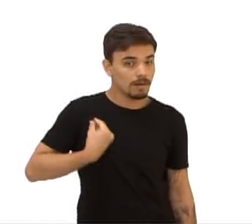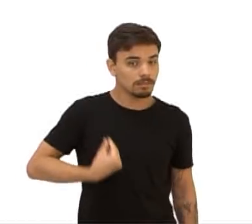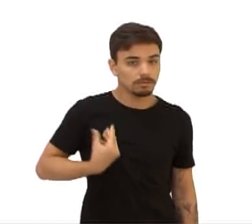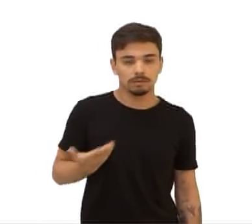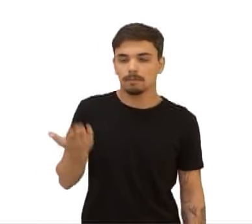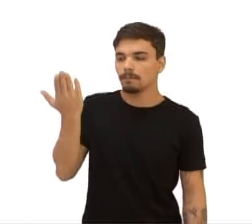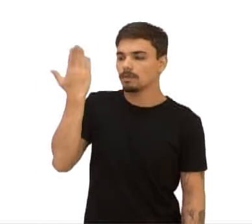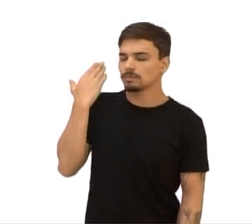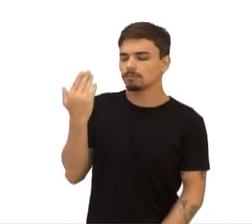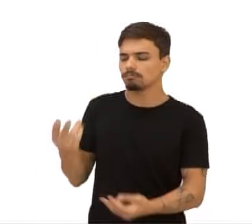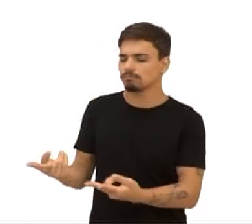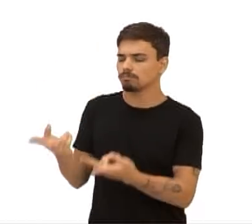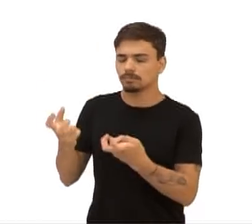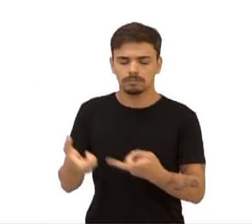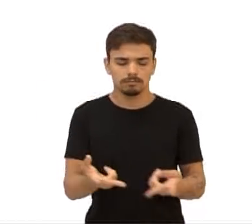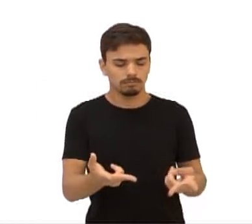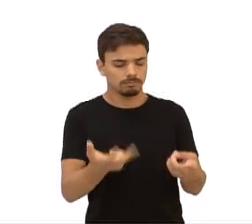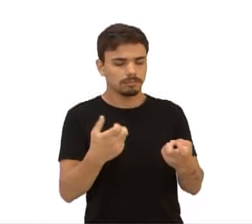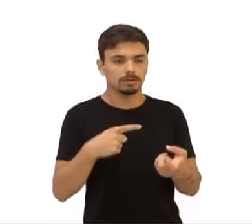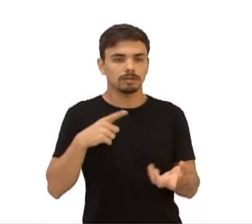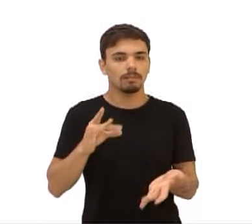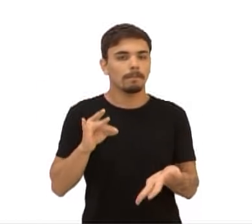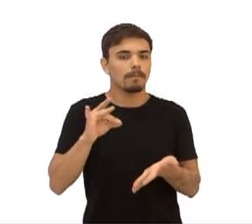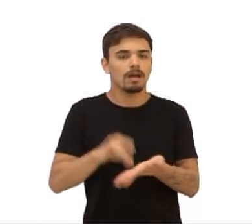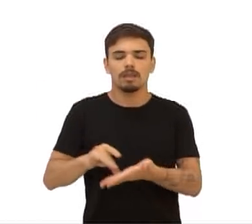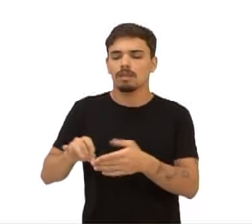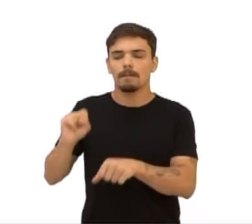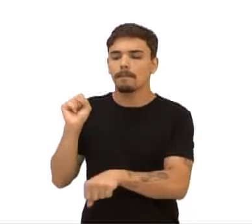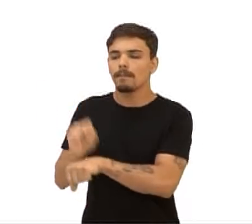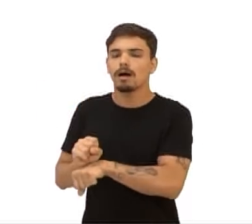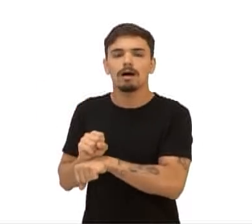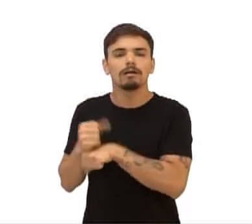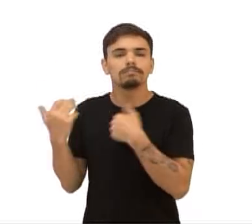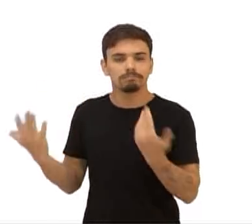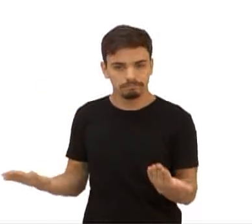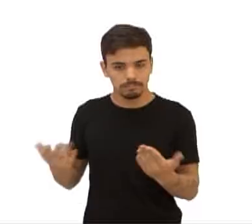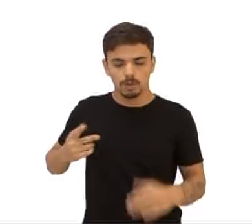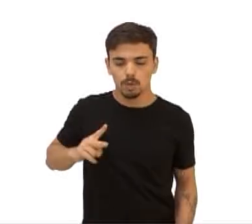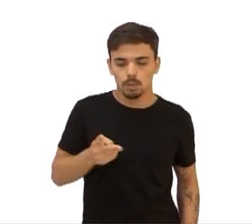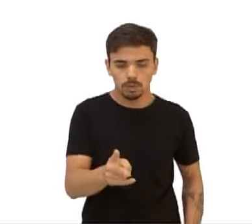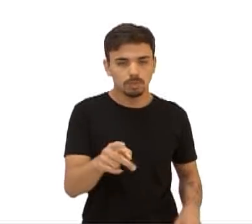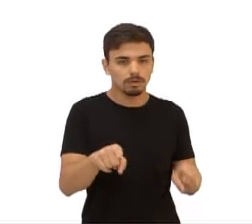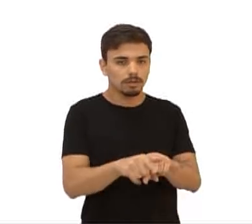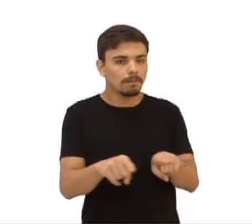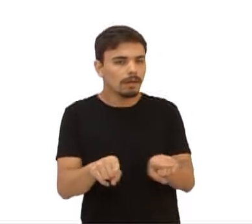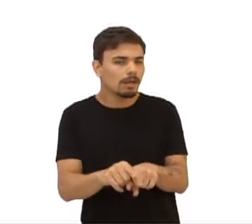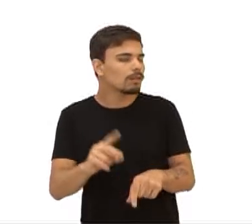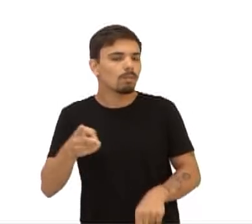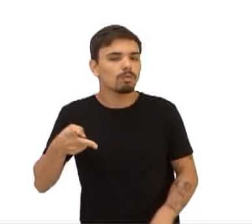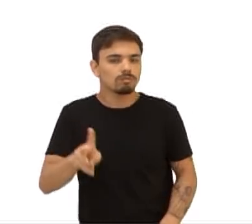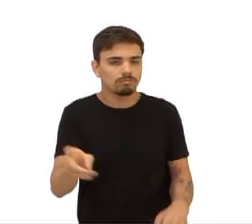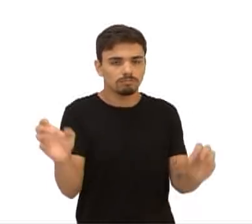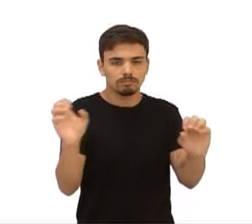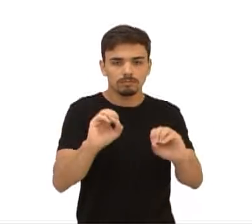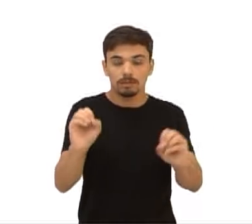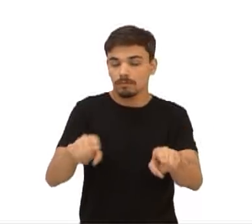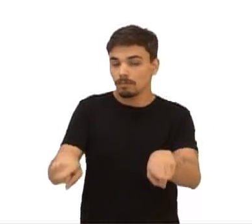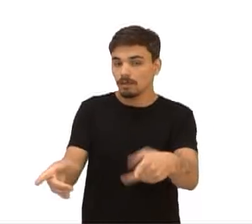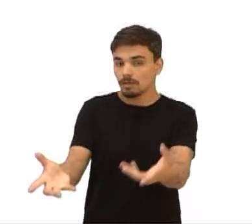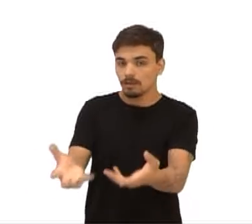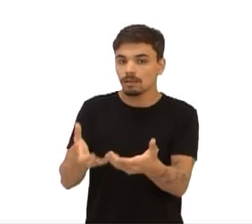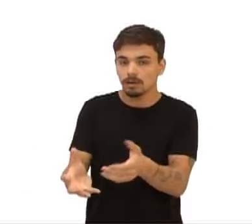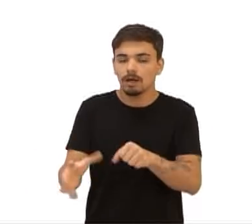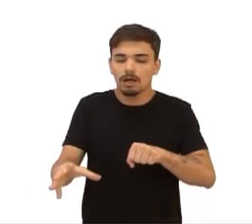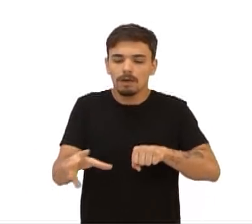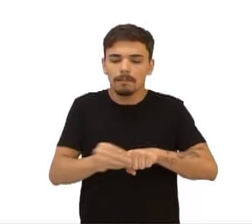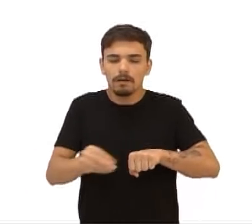passado, analisando permanências e rupturas, continuidades e descontinuidades e buscando enriquecer